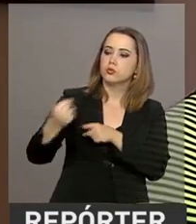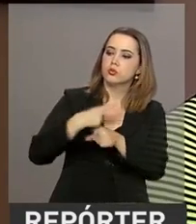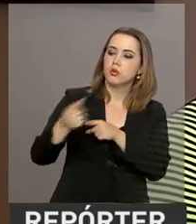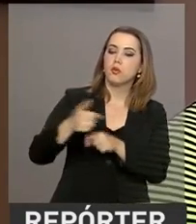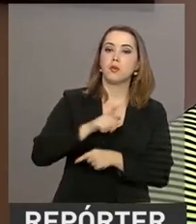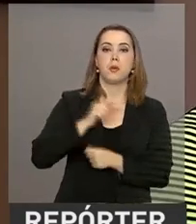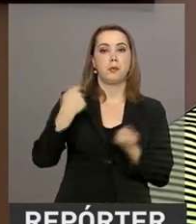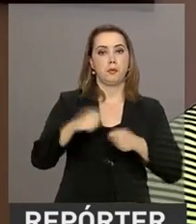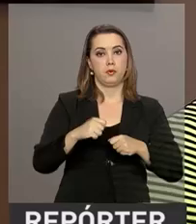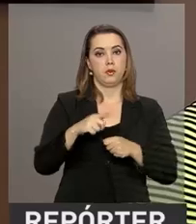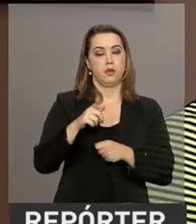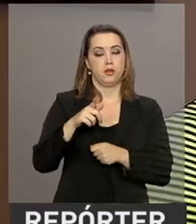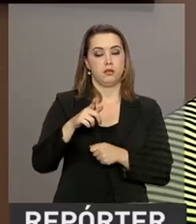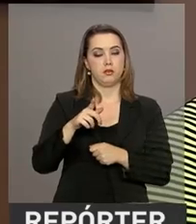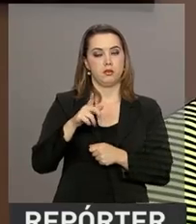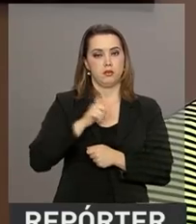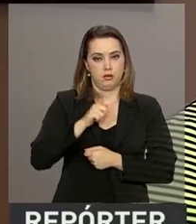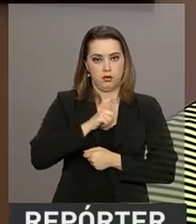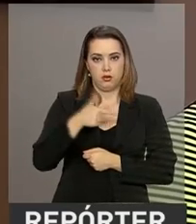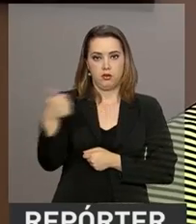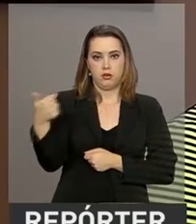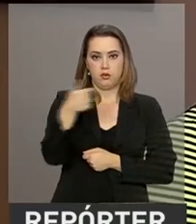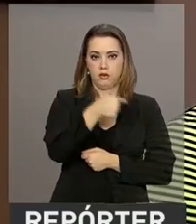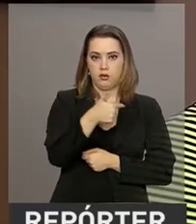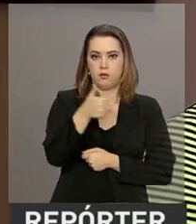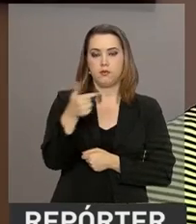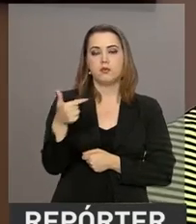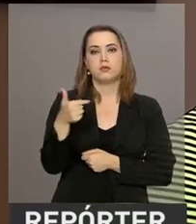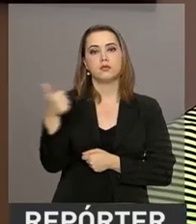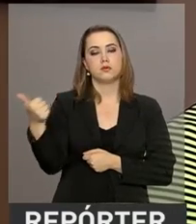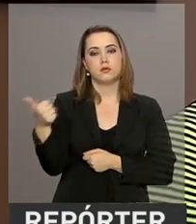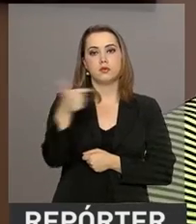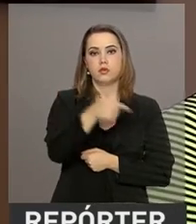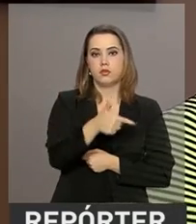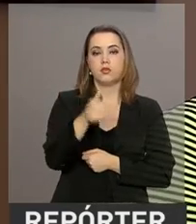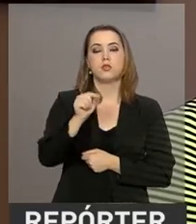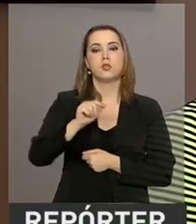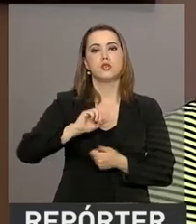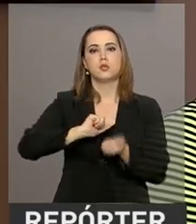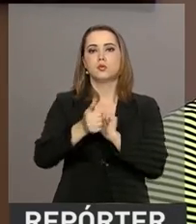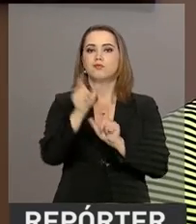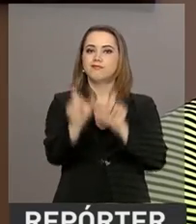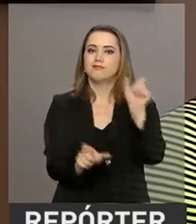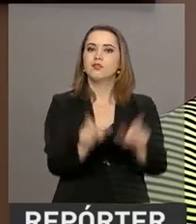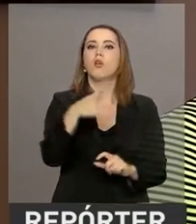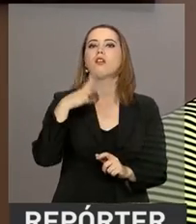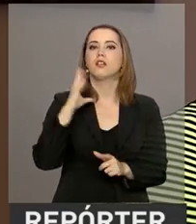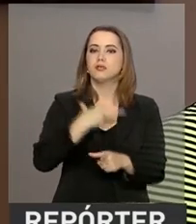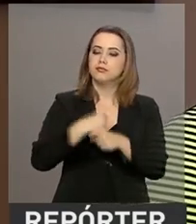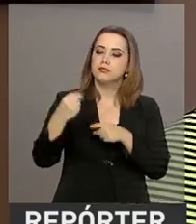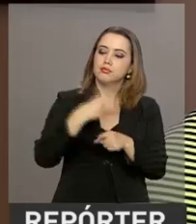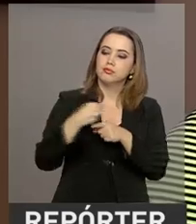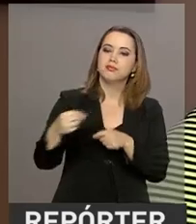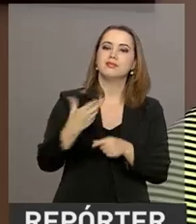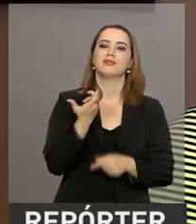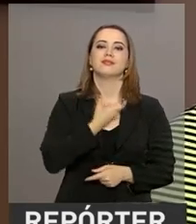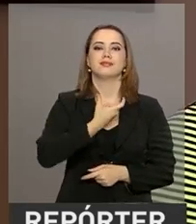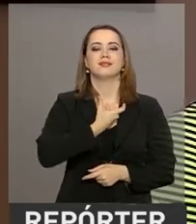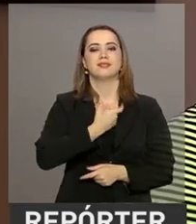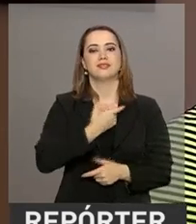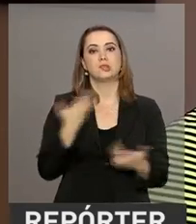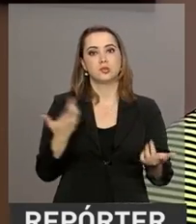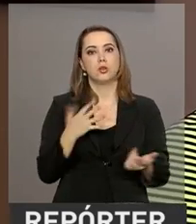atletas até o momento das Forças Armadas, né? Medalhistas. Então, tu vê